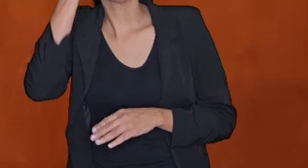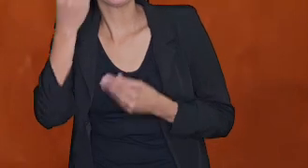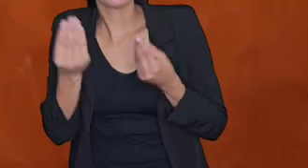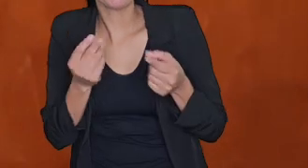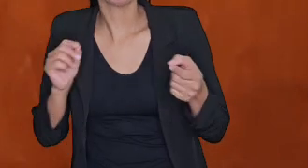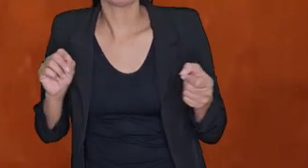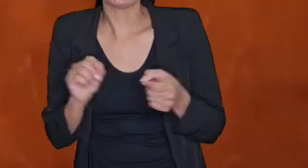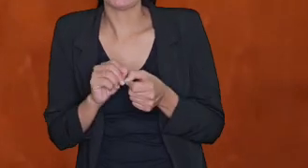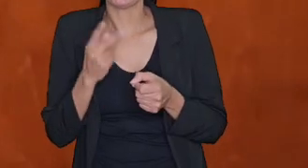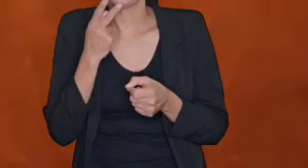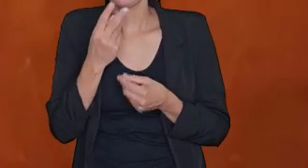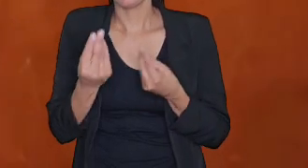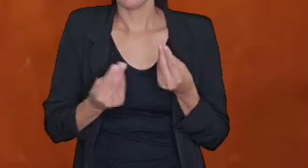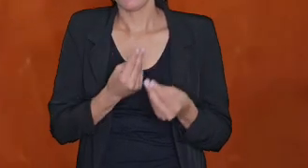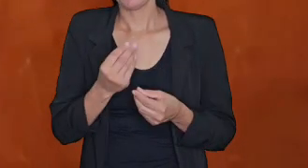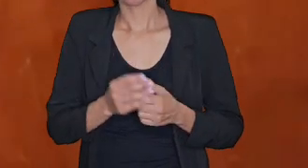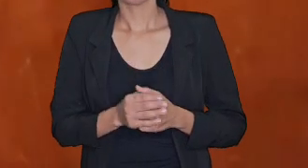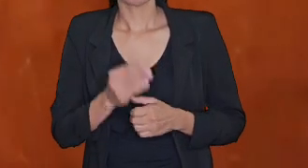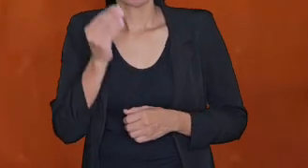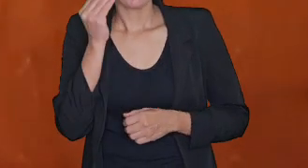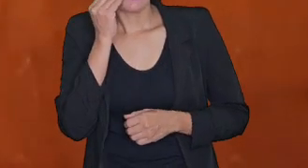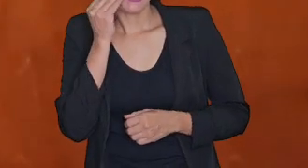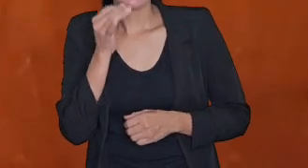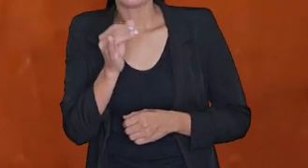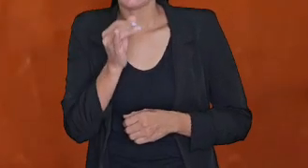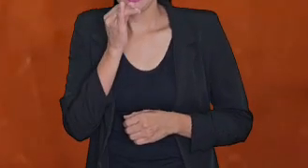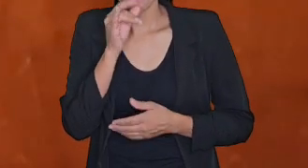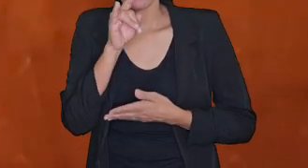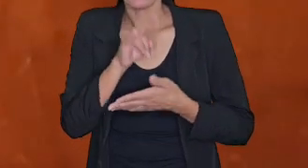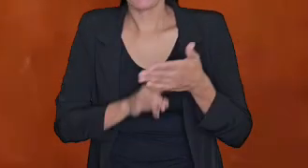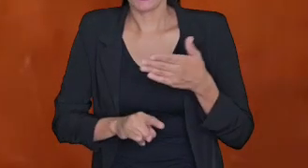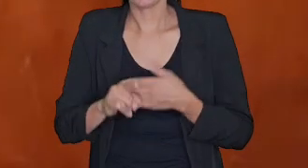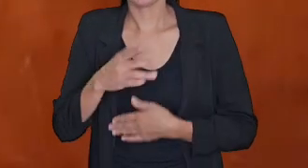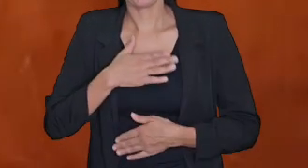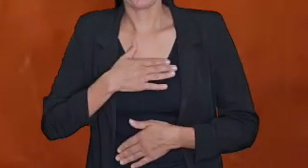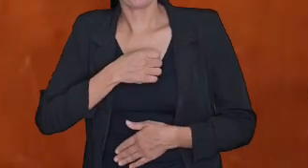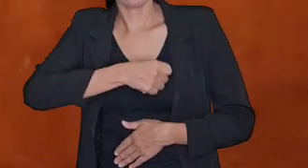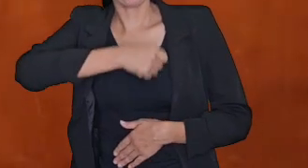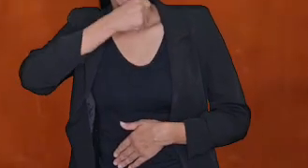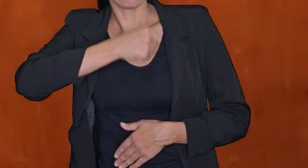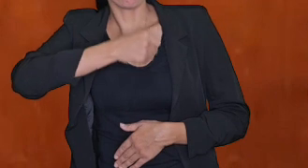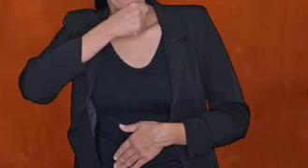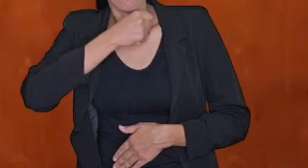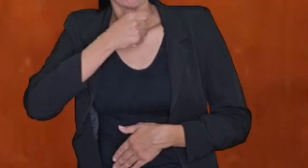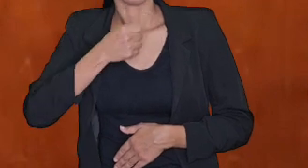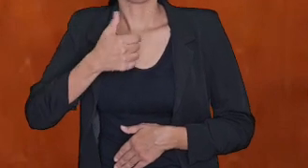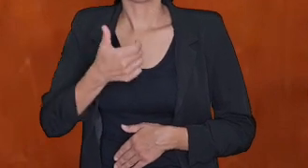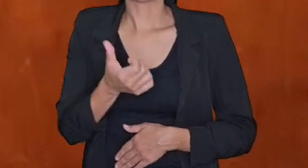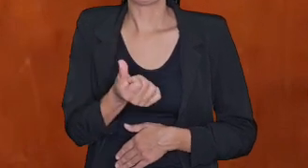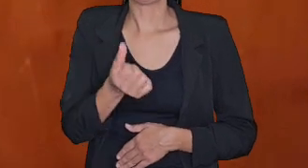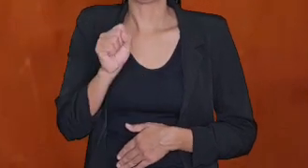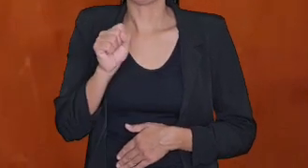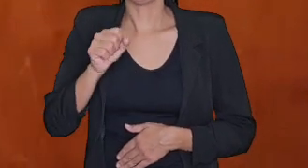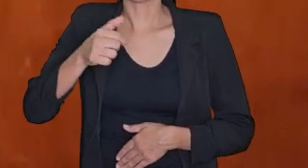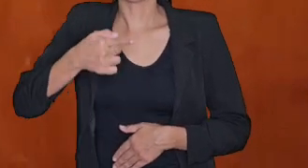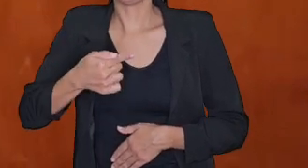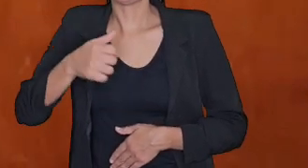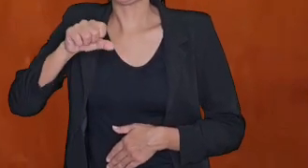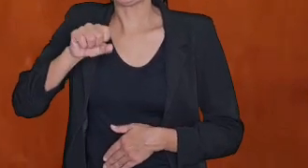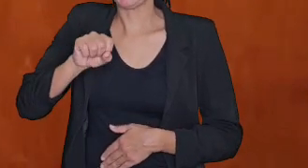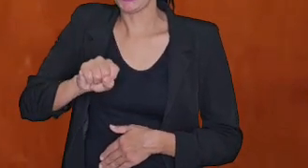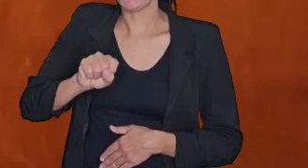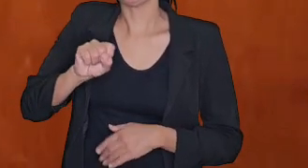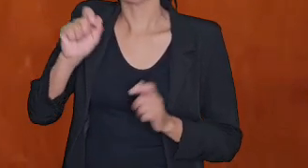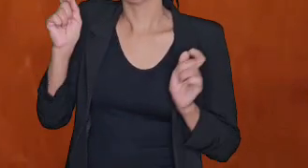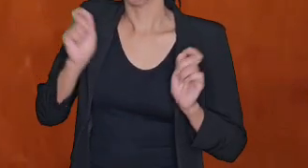o Éculos, eu não sei como que a gente poderia fazer, eu menciono aqui, a gente vai comentários dos meus avós de 68, 78 não tivessem